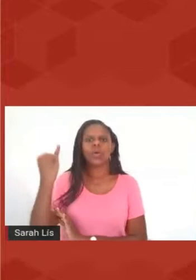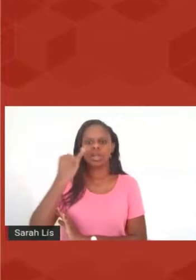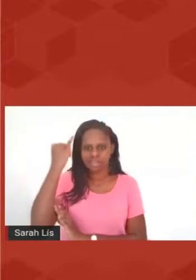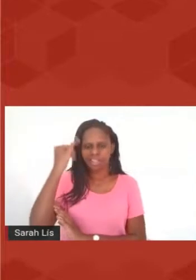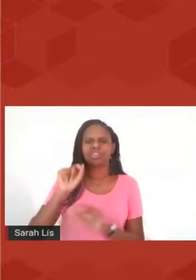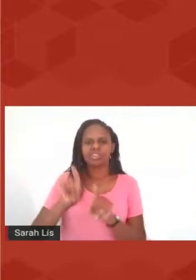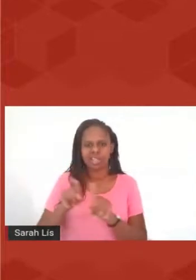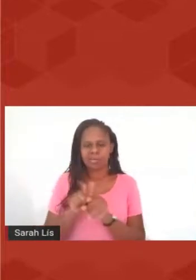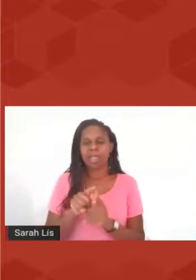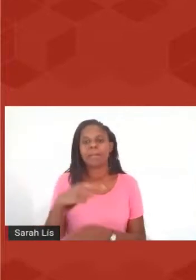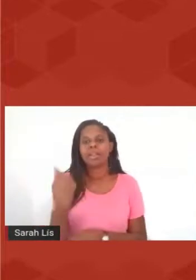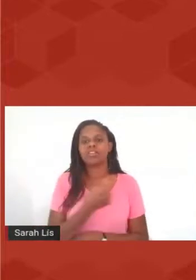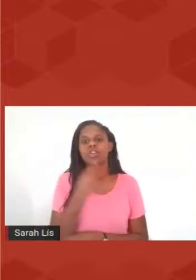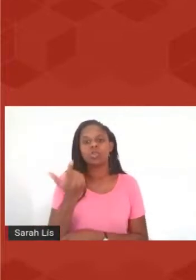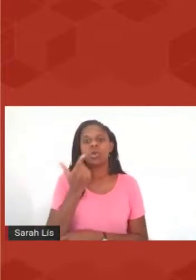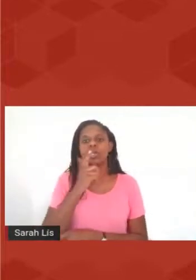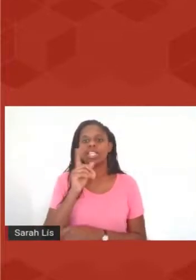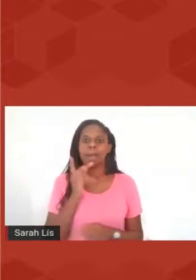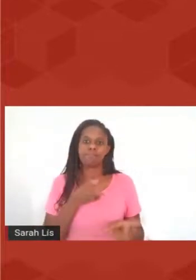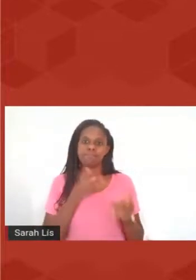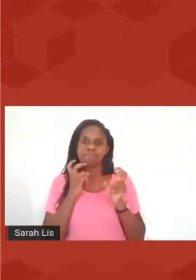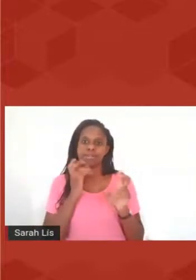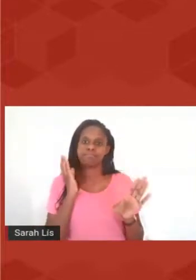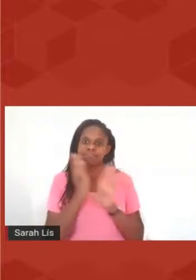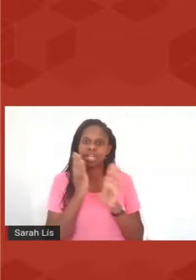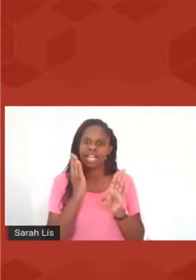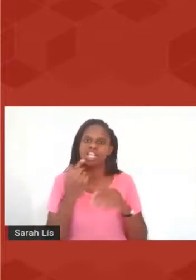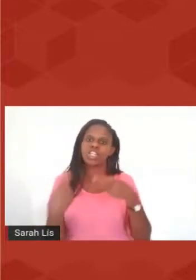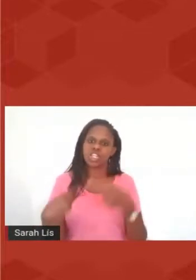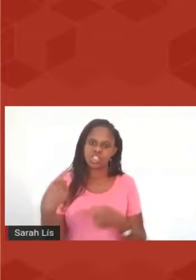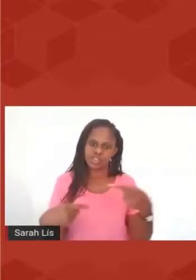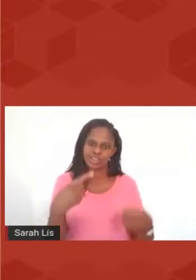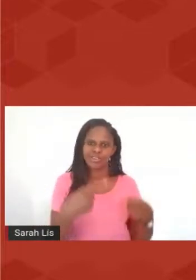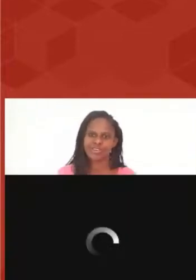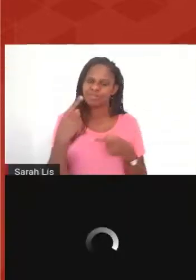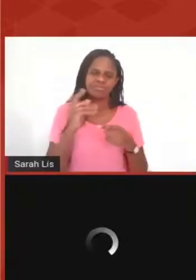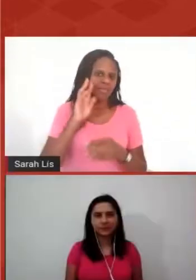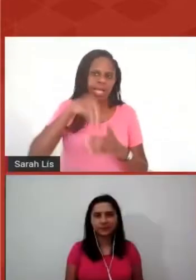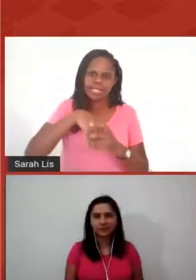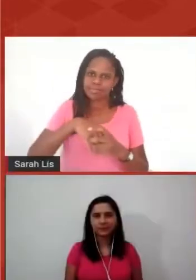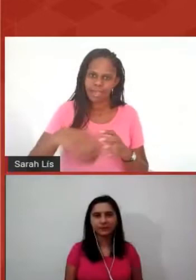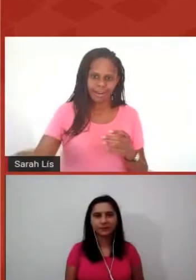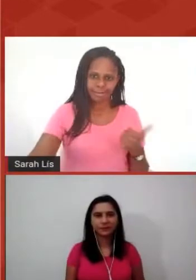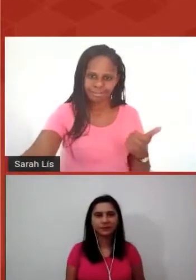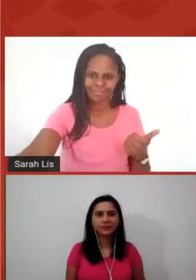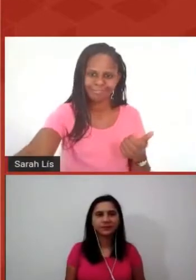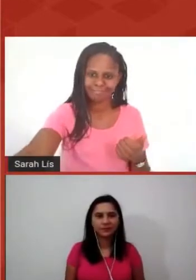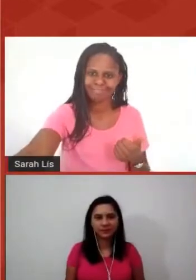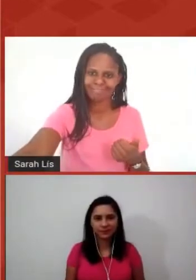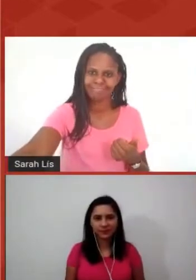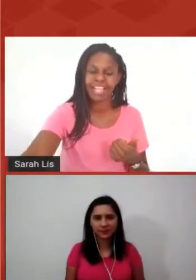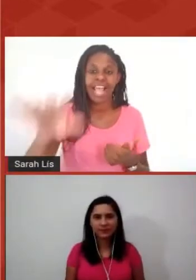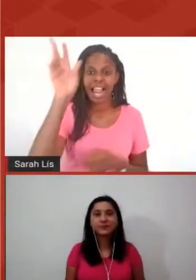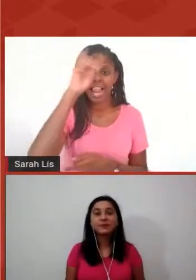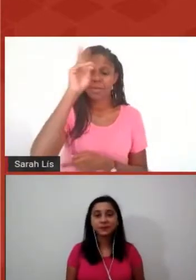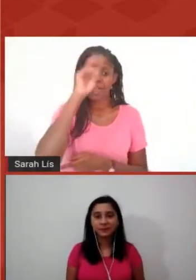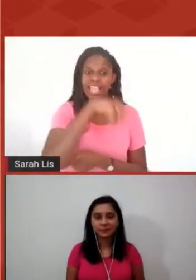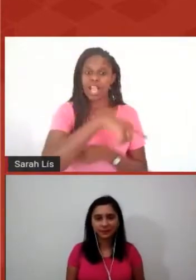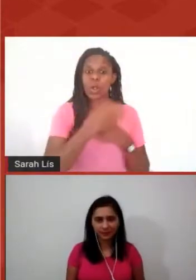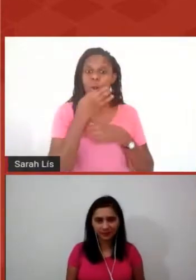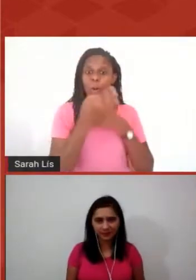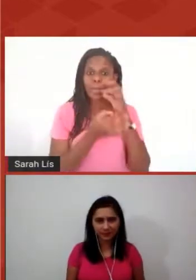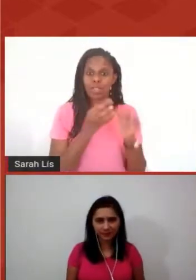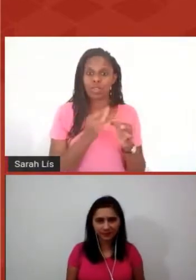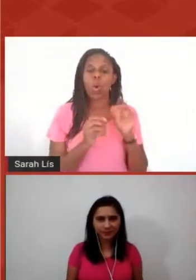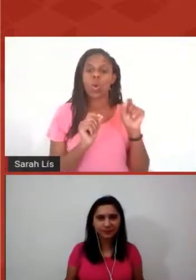gente descobrir e discutir. Então, isso também faz parte. Então, lembre-se, ele comentou lá, né? O que está lá só para